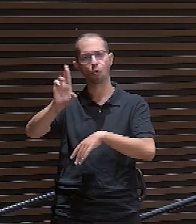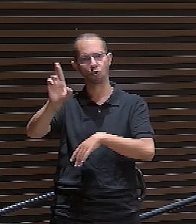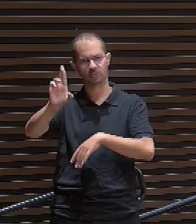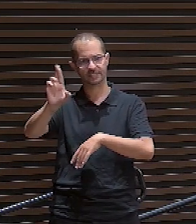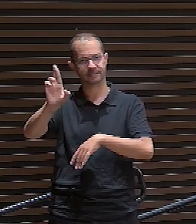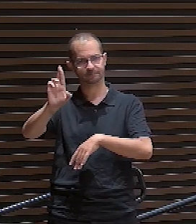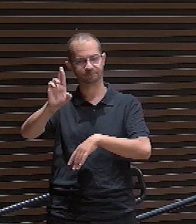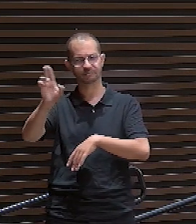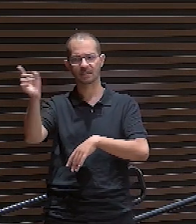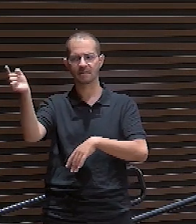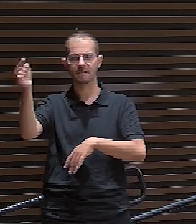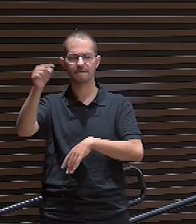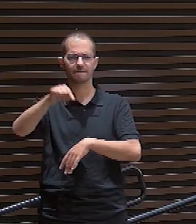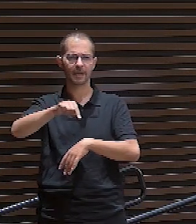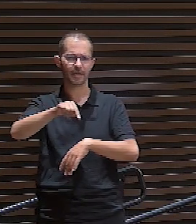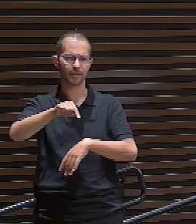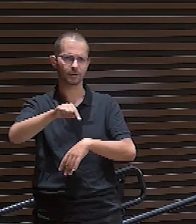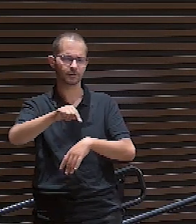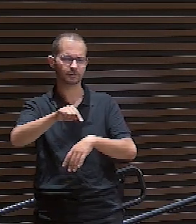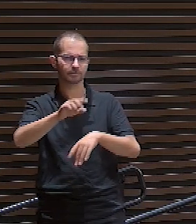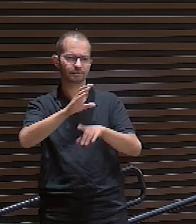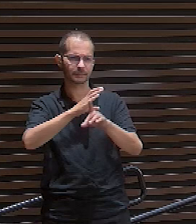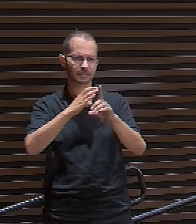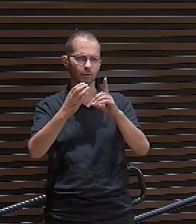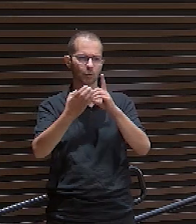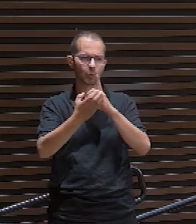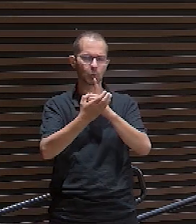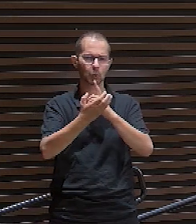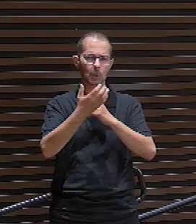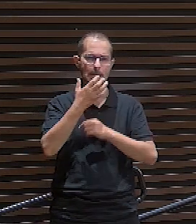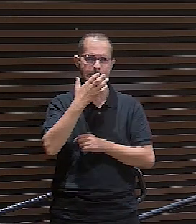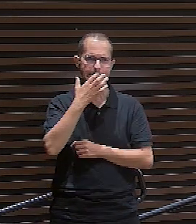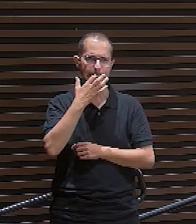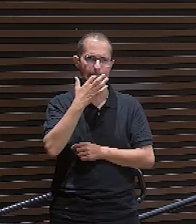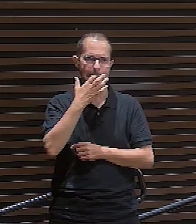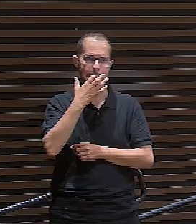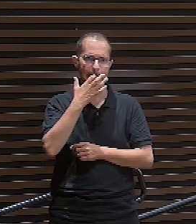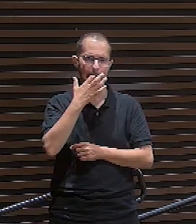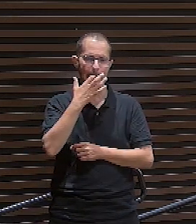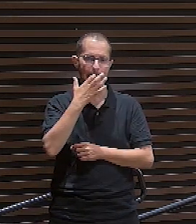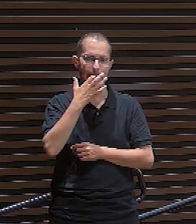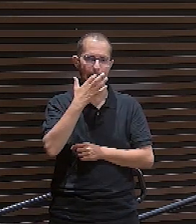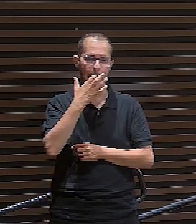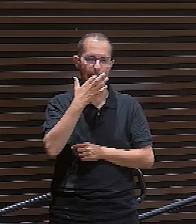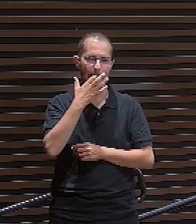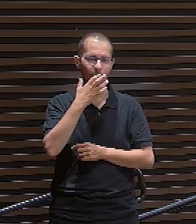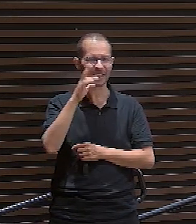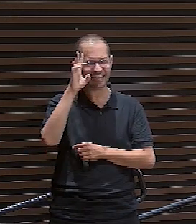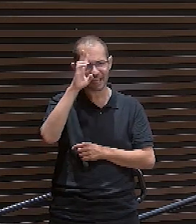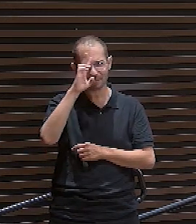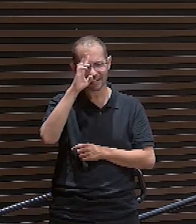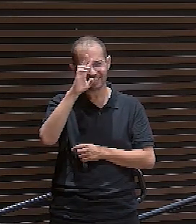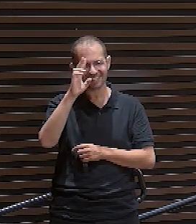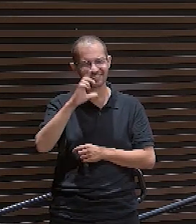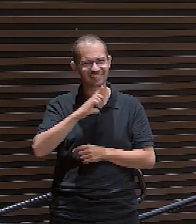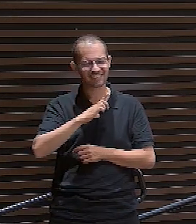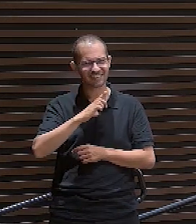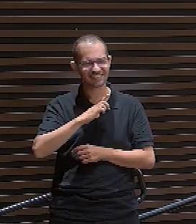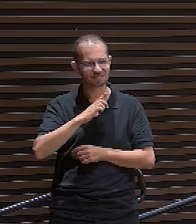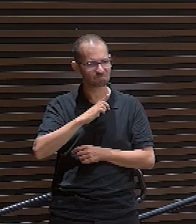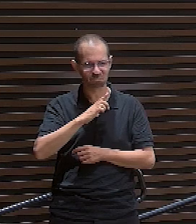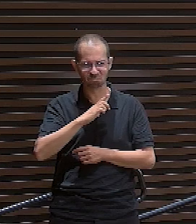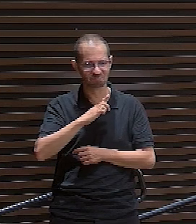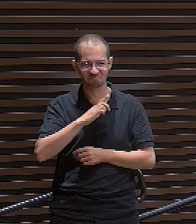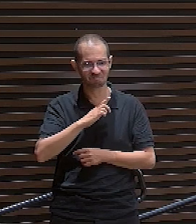Alguém não me viu contar essa história aqui? E também não lembra, né? Não sou eu, não.